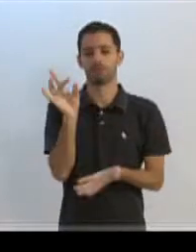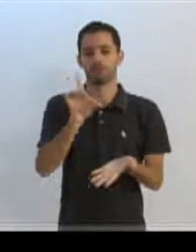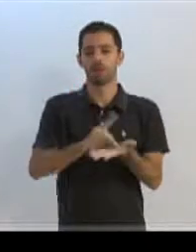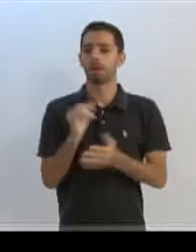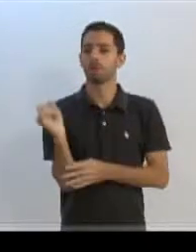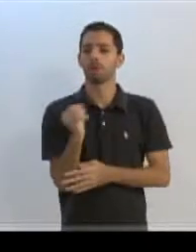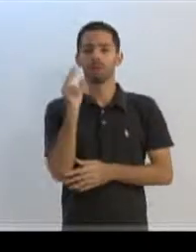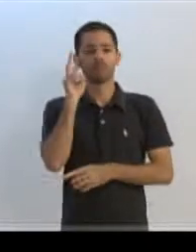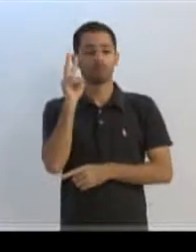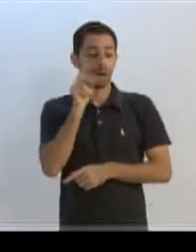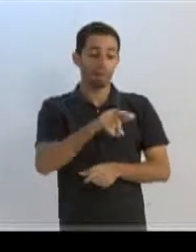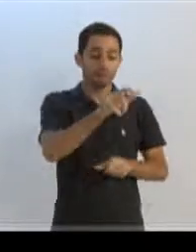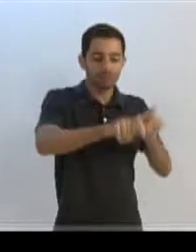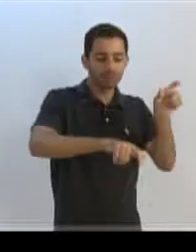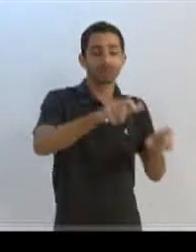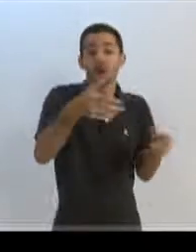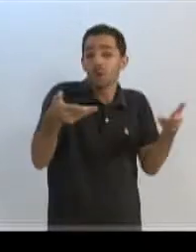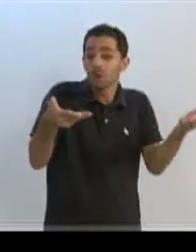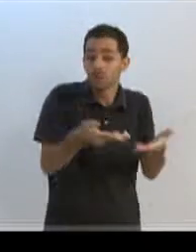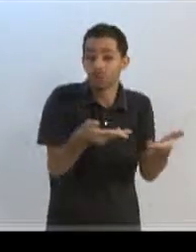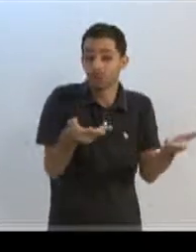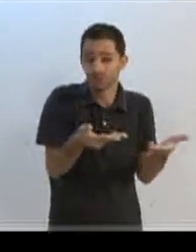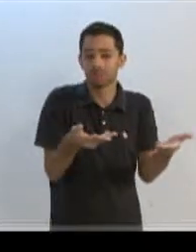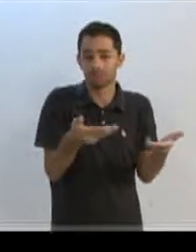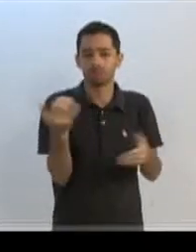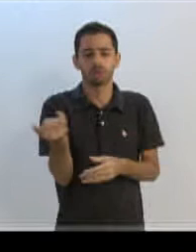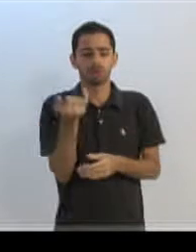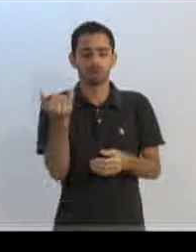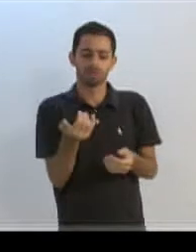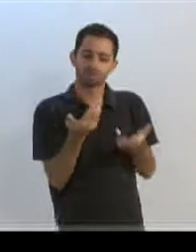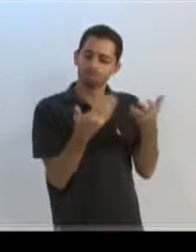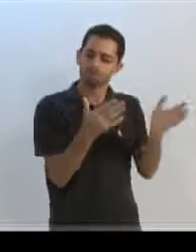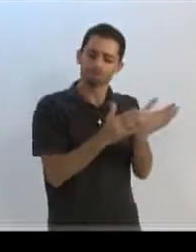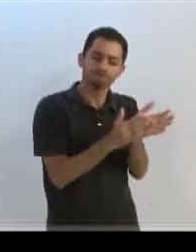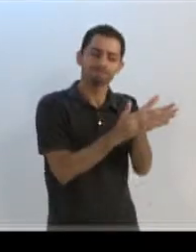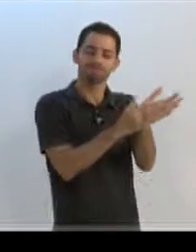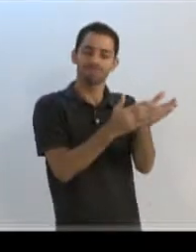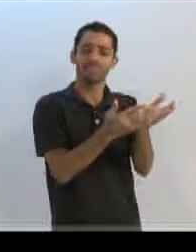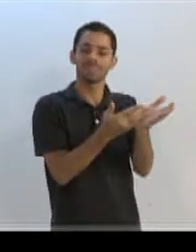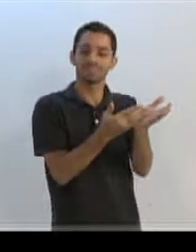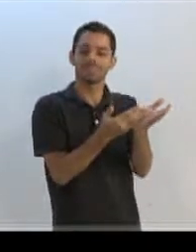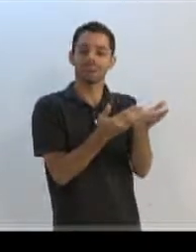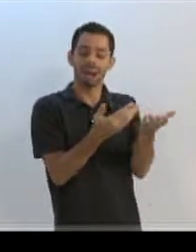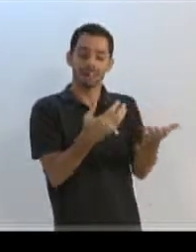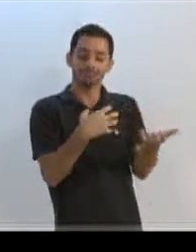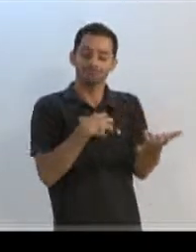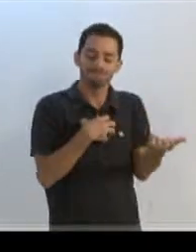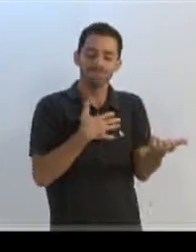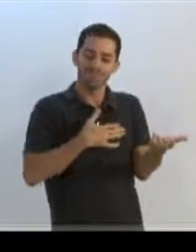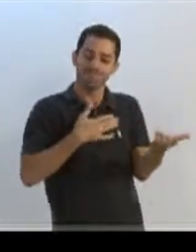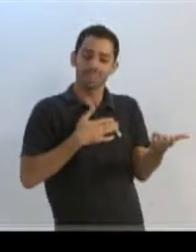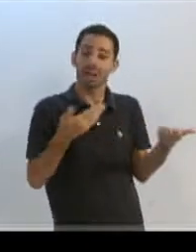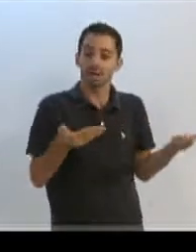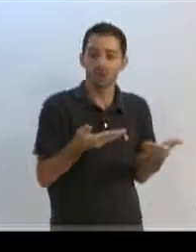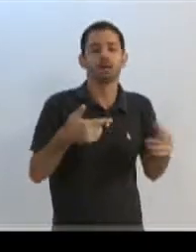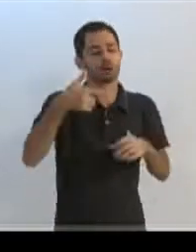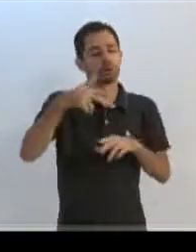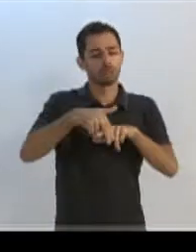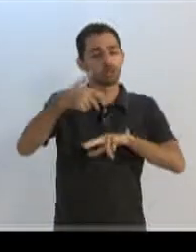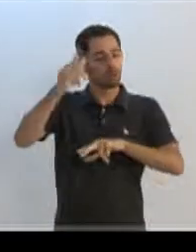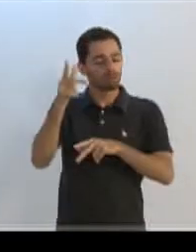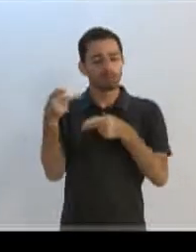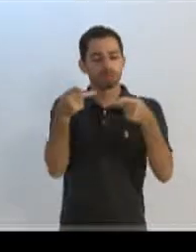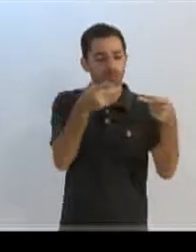importante lembrar das pessoas hoje lembrado as pessoas aqui e lembrar as pessoas agora por isso ontem a gente também teve essa iniciativa